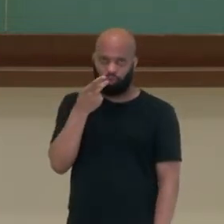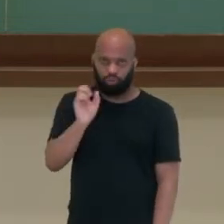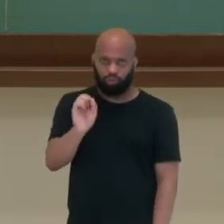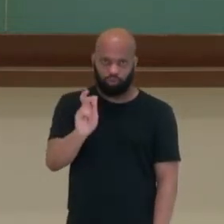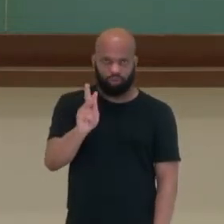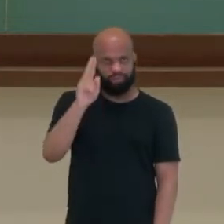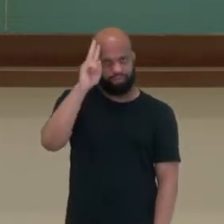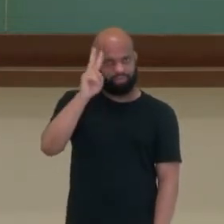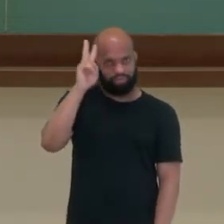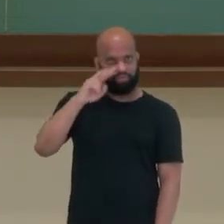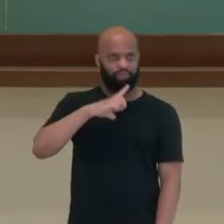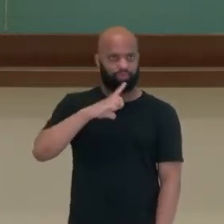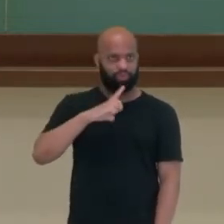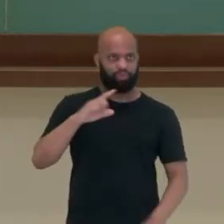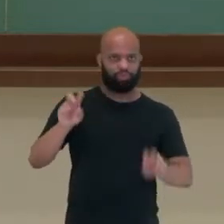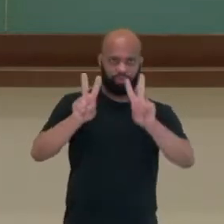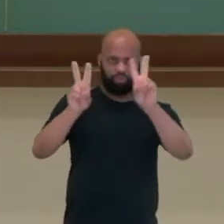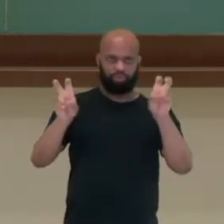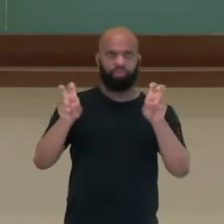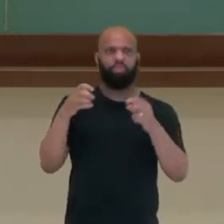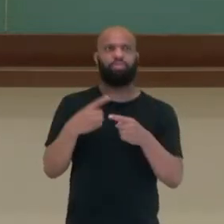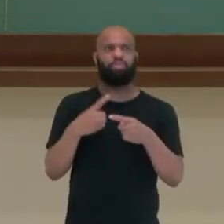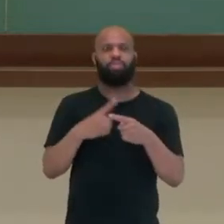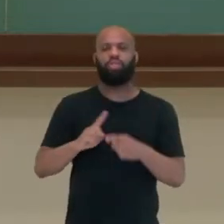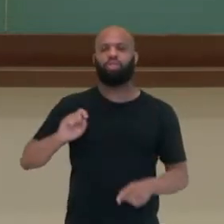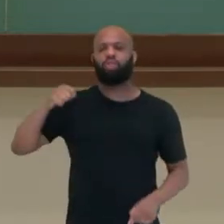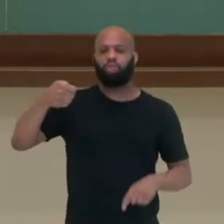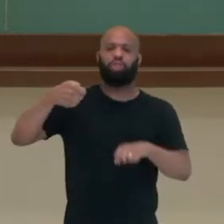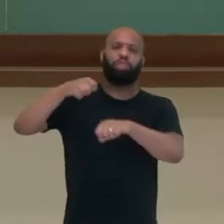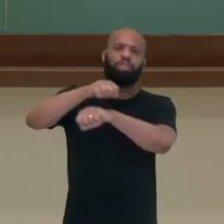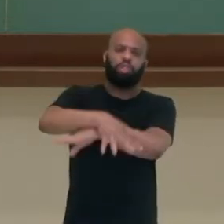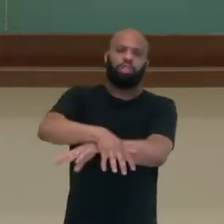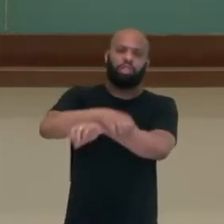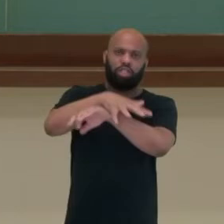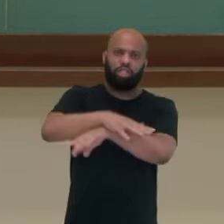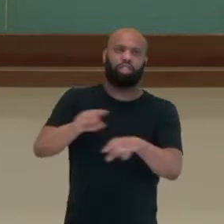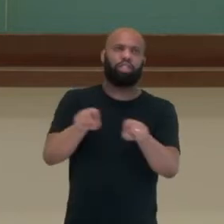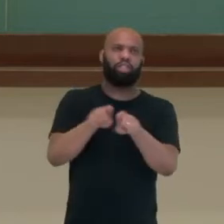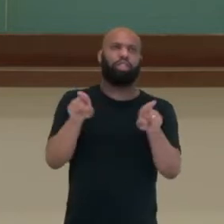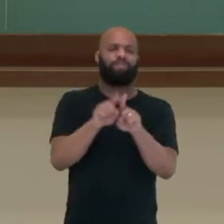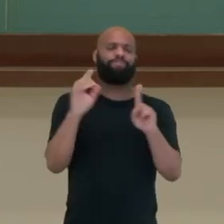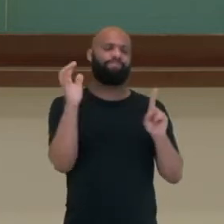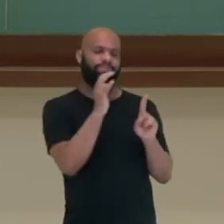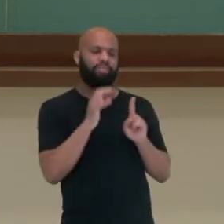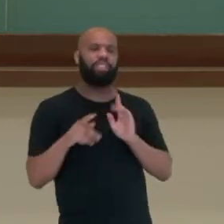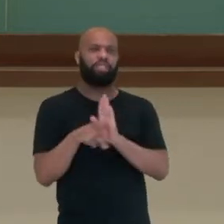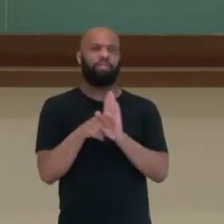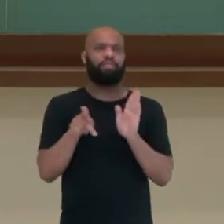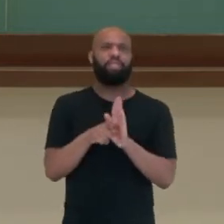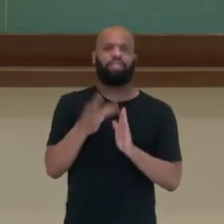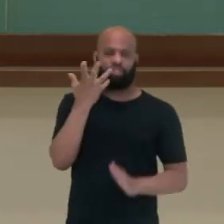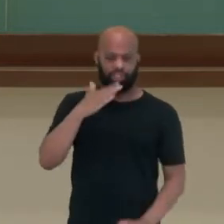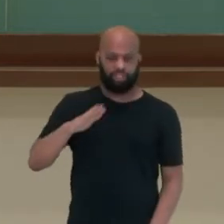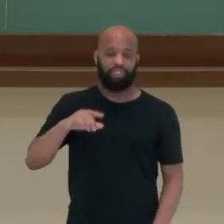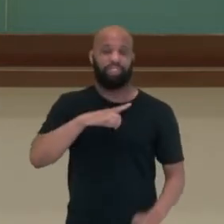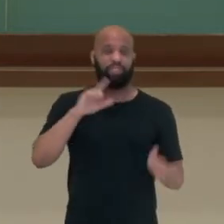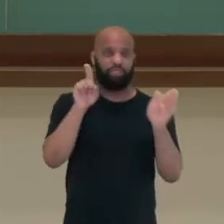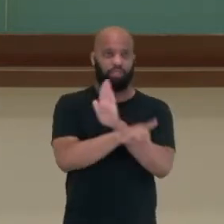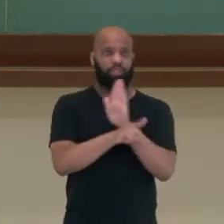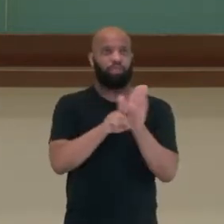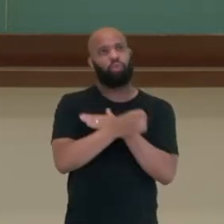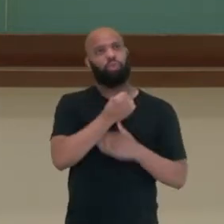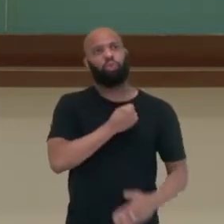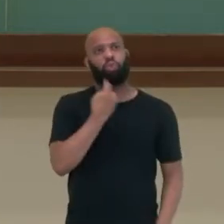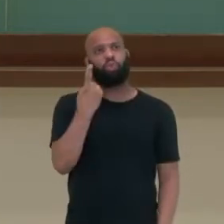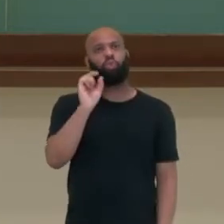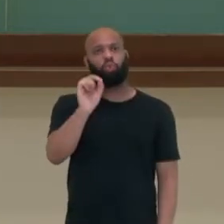que a temática é sobre a mídia, os impactos na juventude, nas crianças. Na primeira questão, ela já